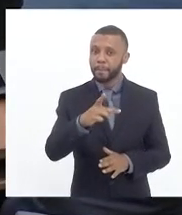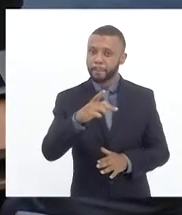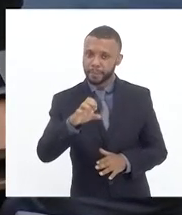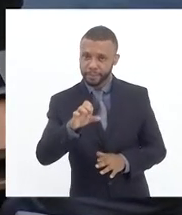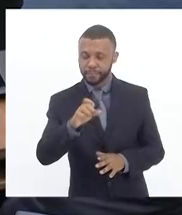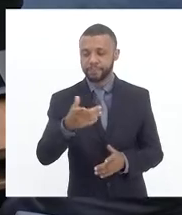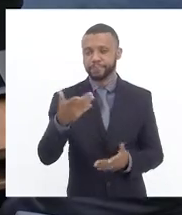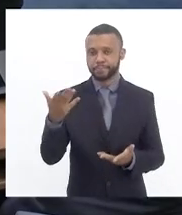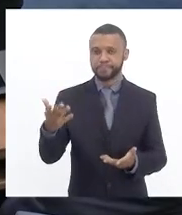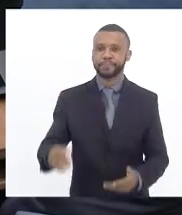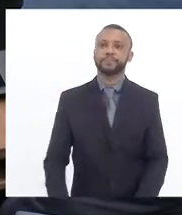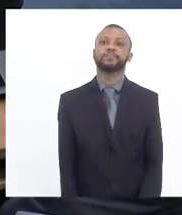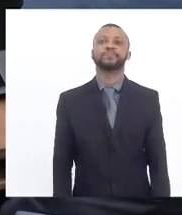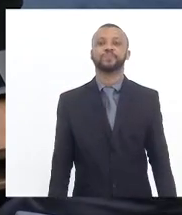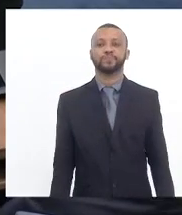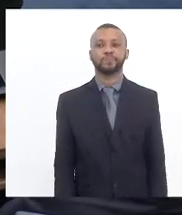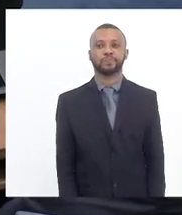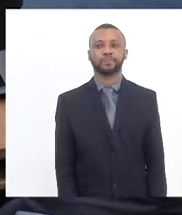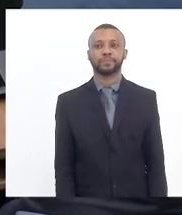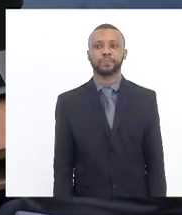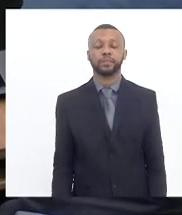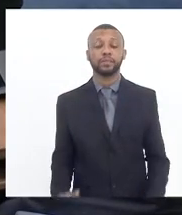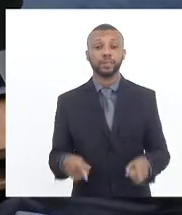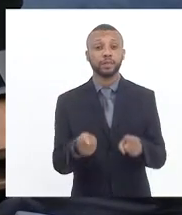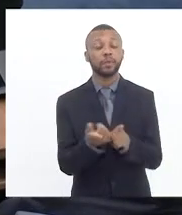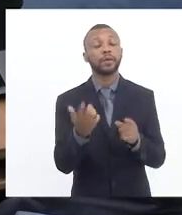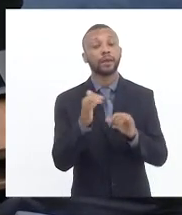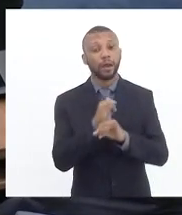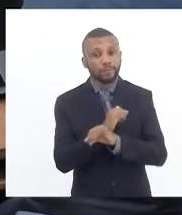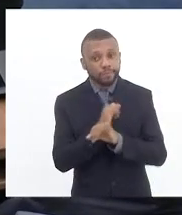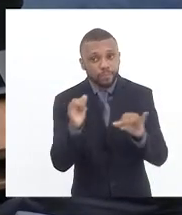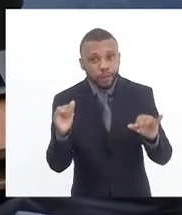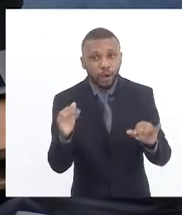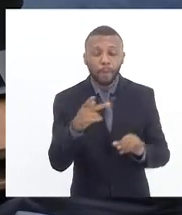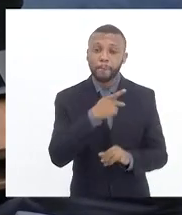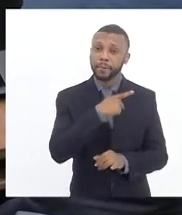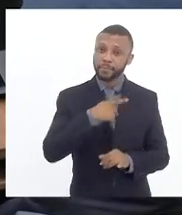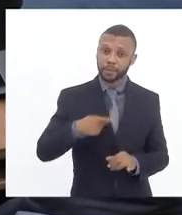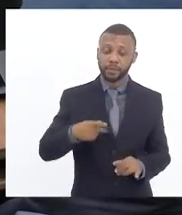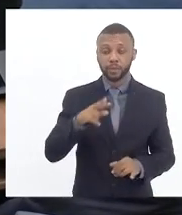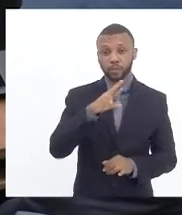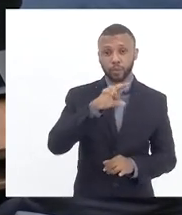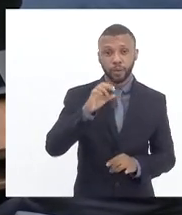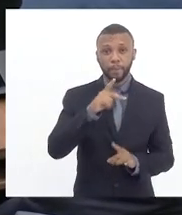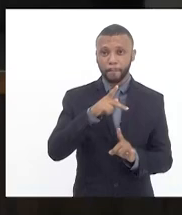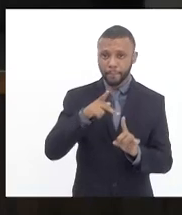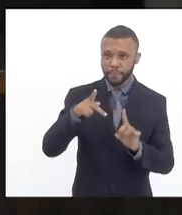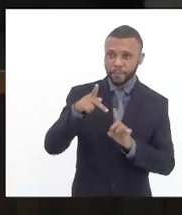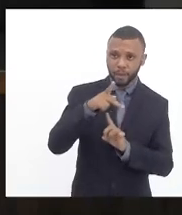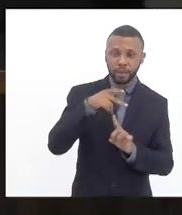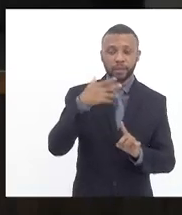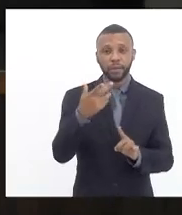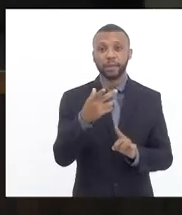gentileza Oi e eu quero aqui registrar o nosso presente do Rio previdência Sérgio Lilian no vai precisar se ausentar